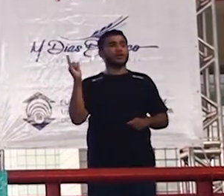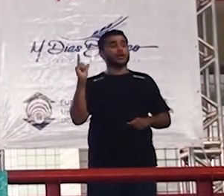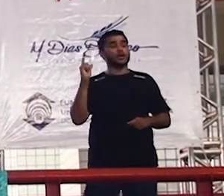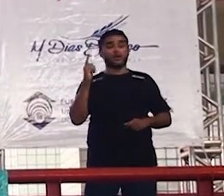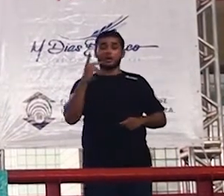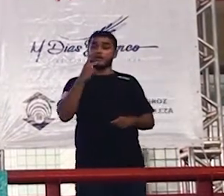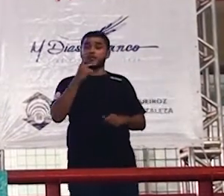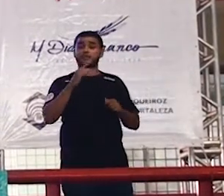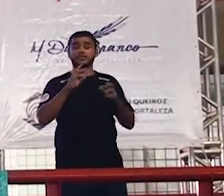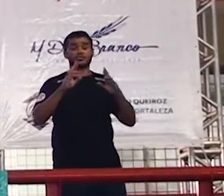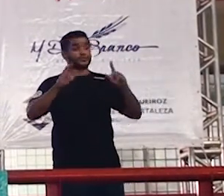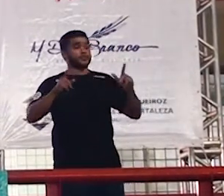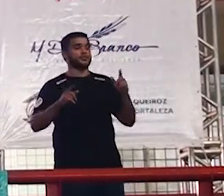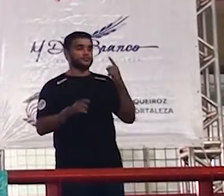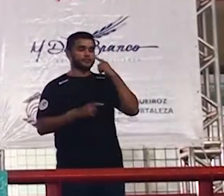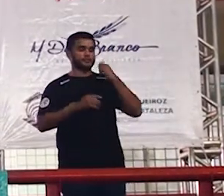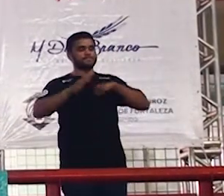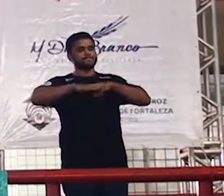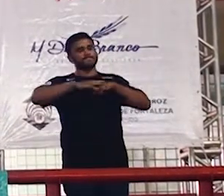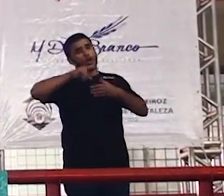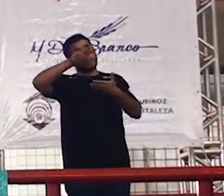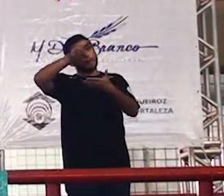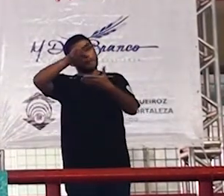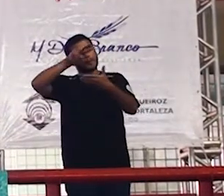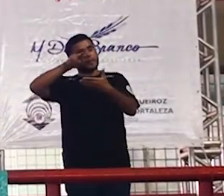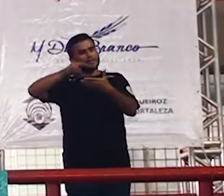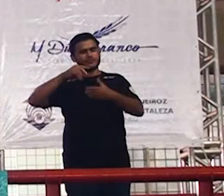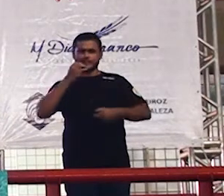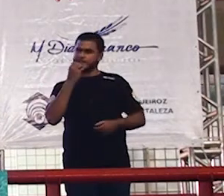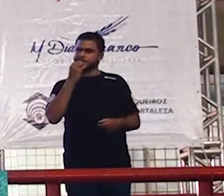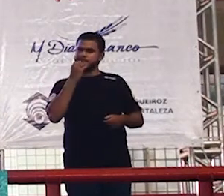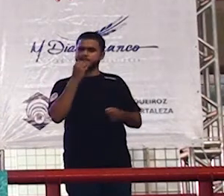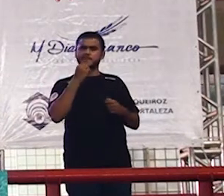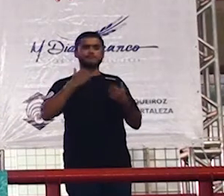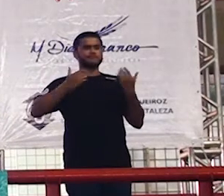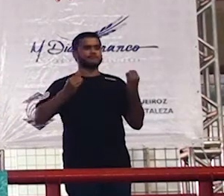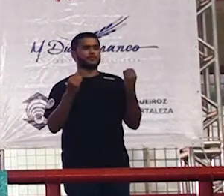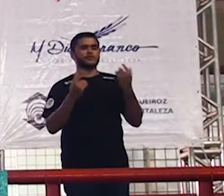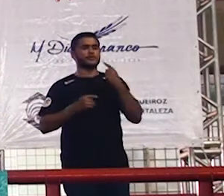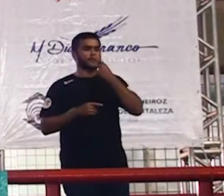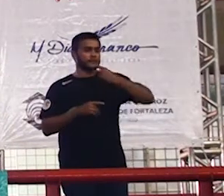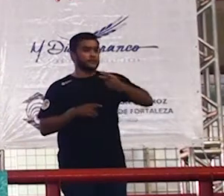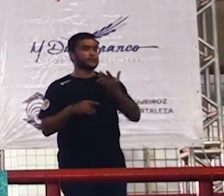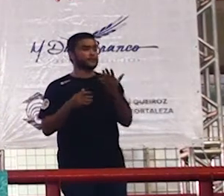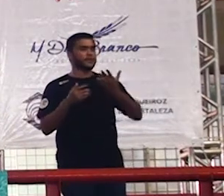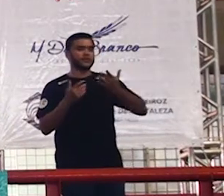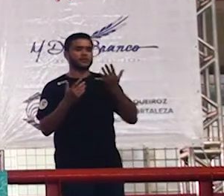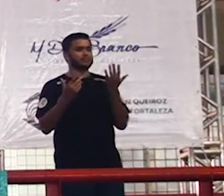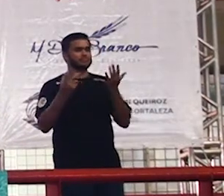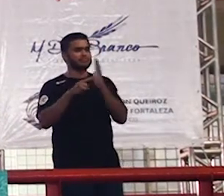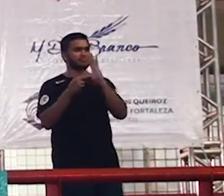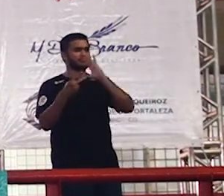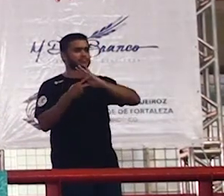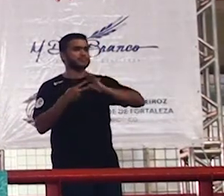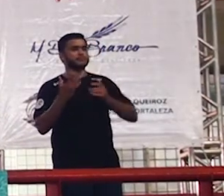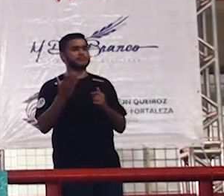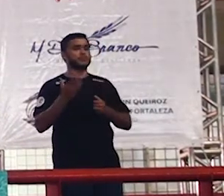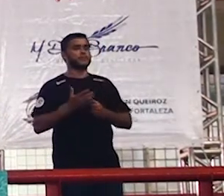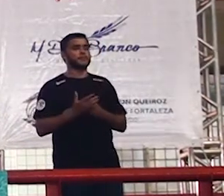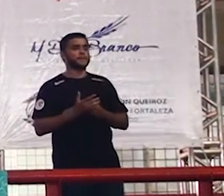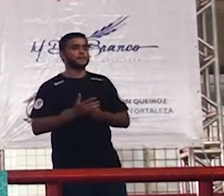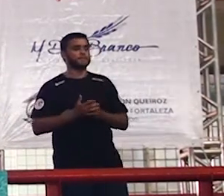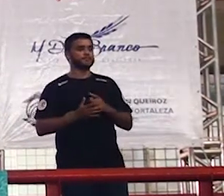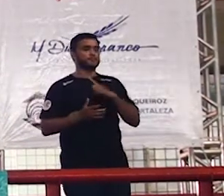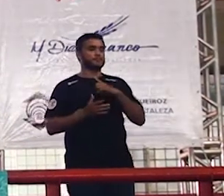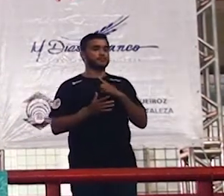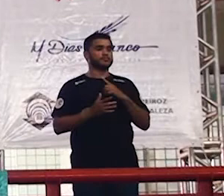eu digo, há a minha competência linguística. Ele foi incapaz de dizer o que ele queria dizer. Ele quis dizer uma coisa e